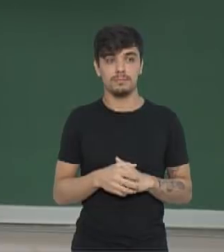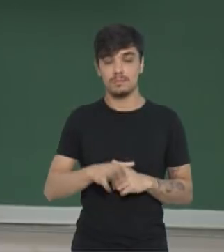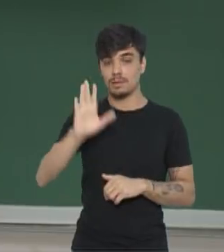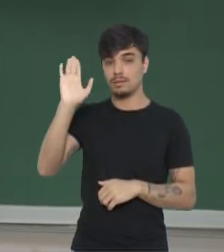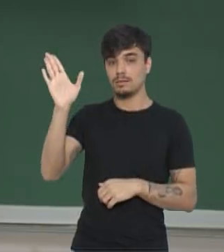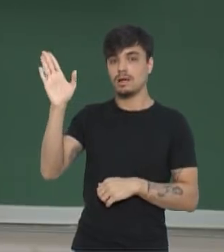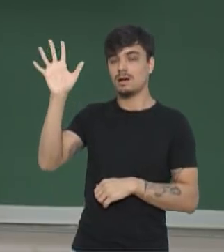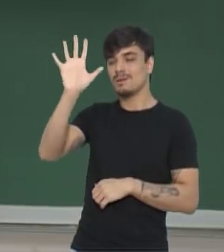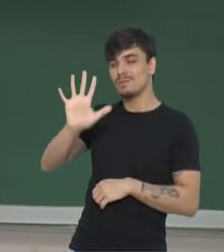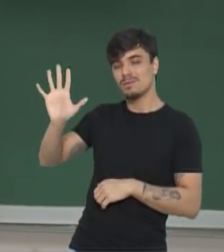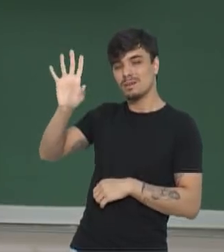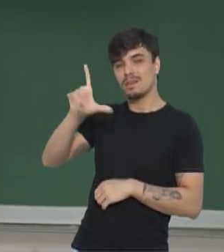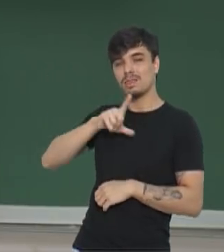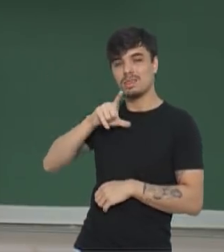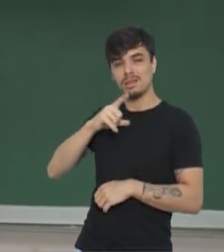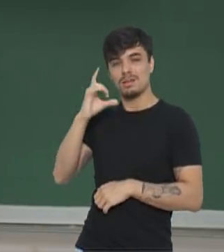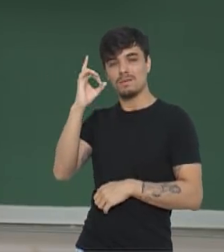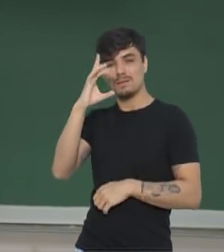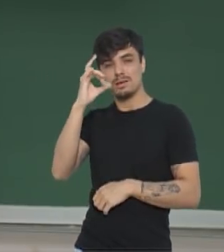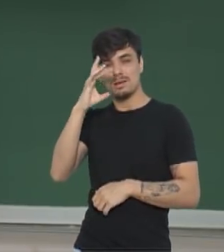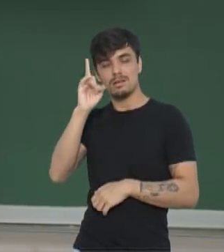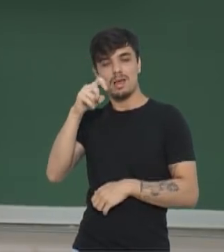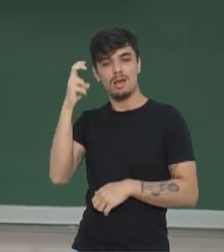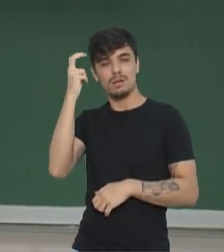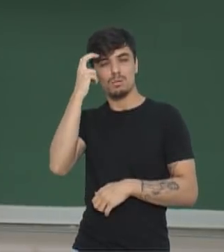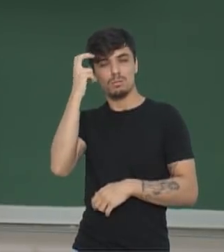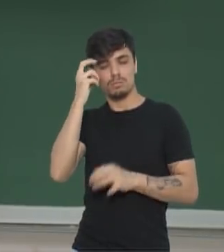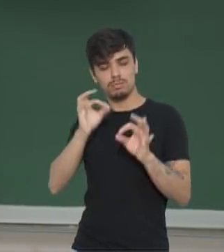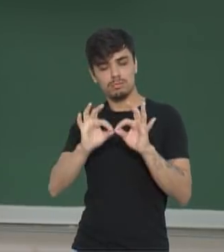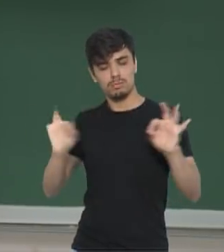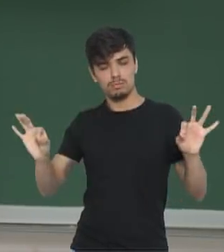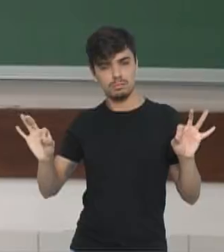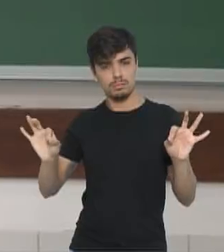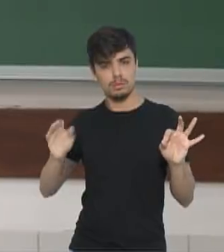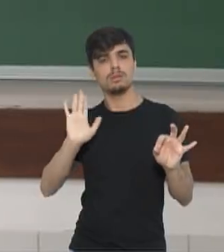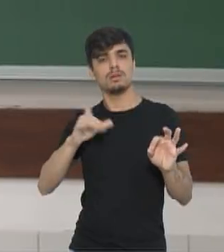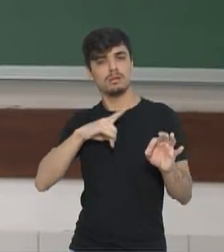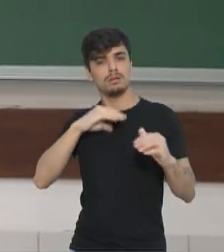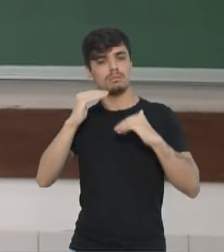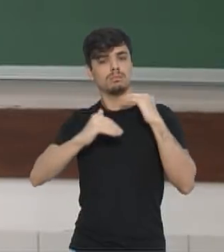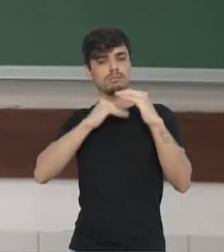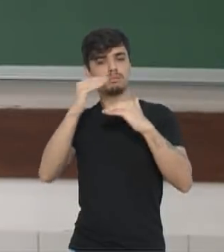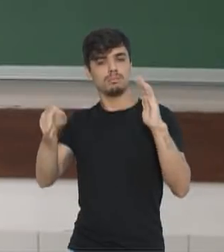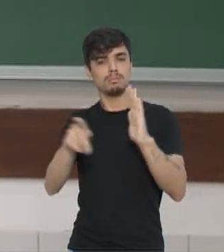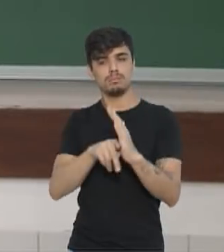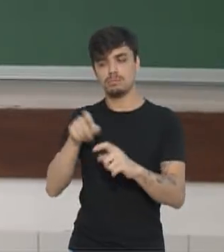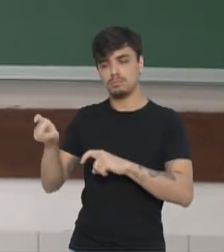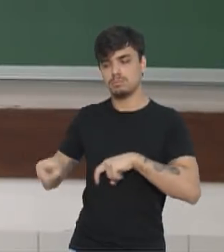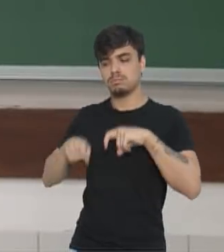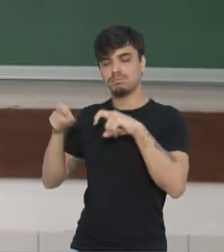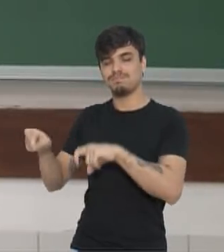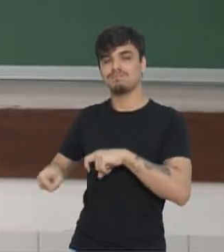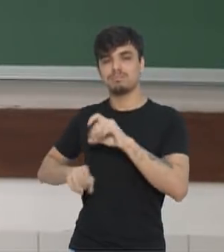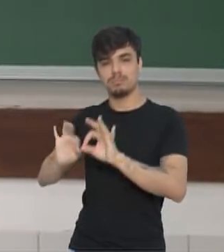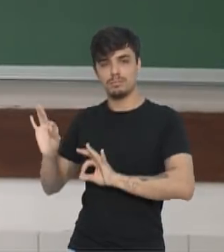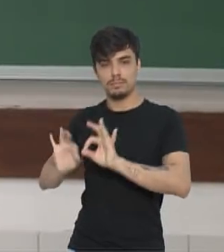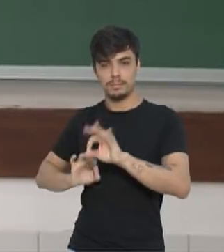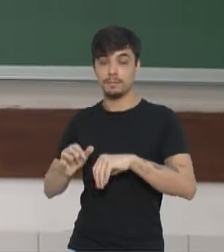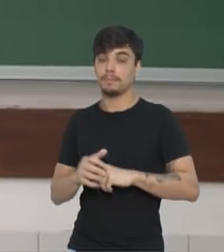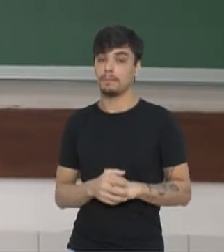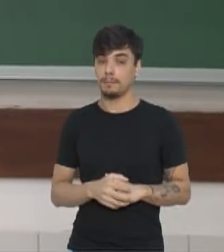verdes eram sociedades de agricultura simples, ou seja, já tinham desenvolvido algum projeto de agricultura, já estava em plano de